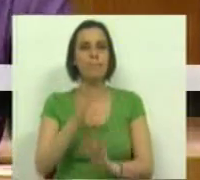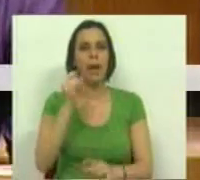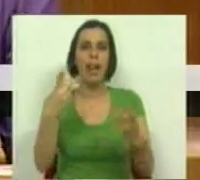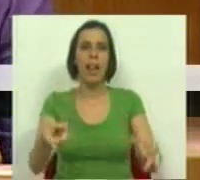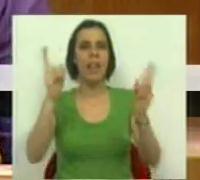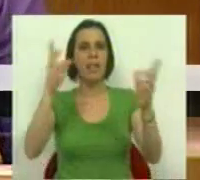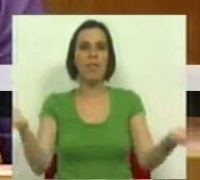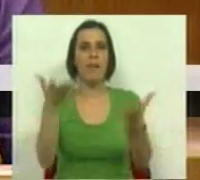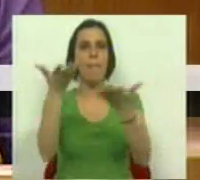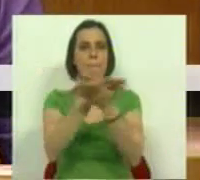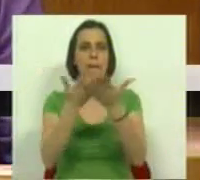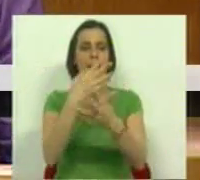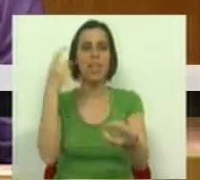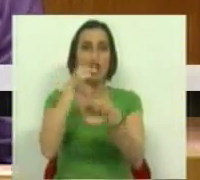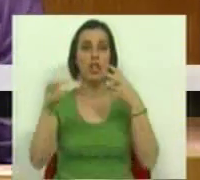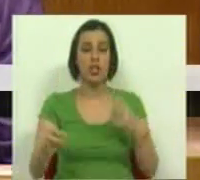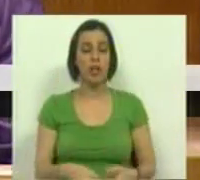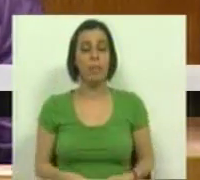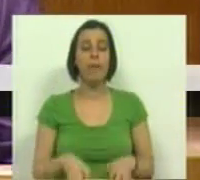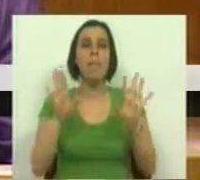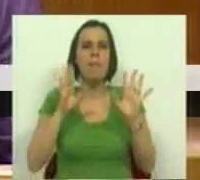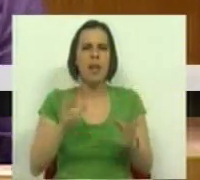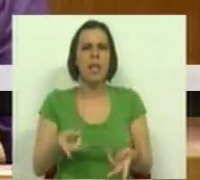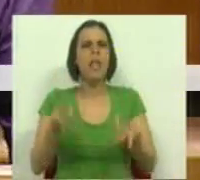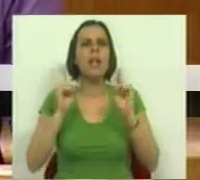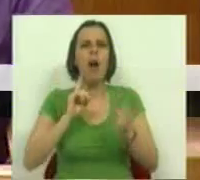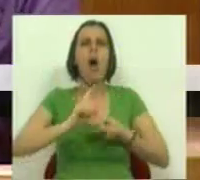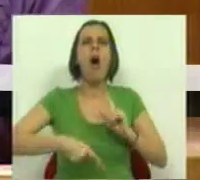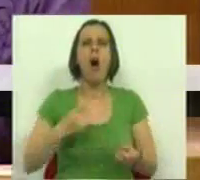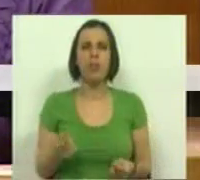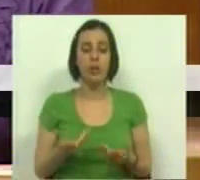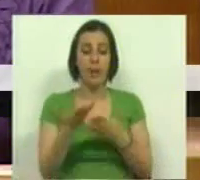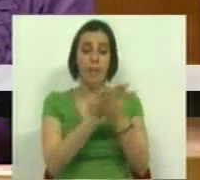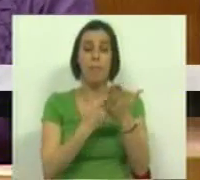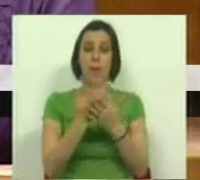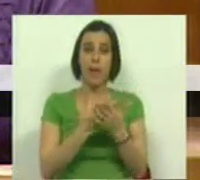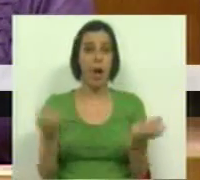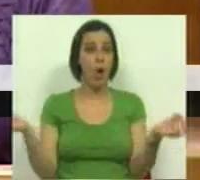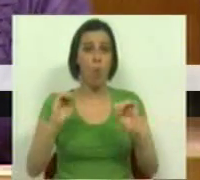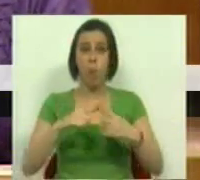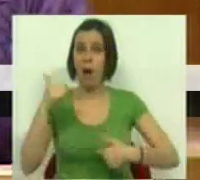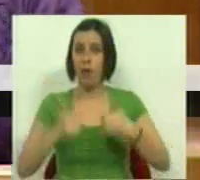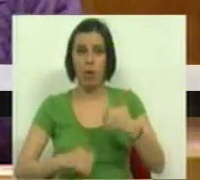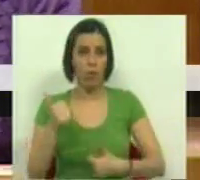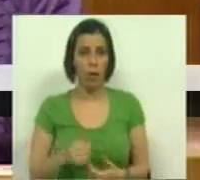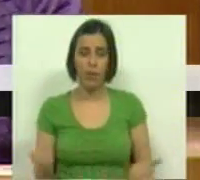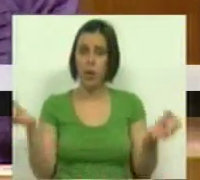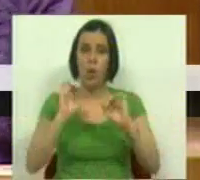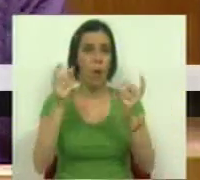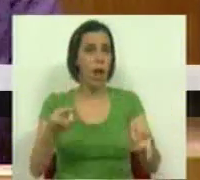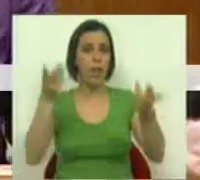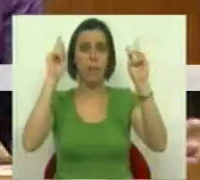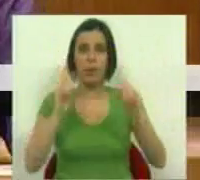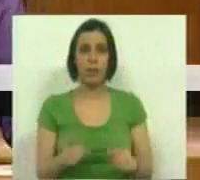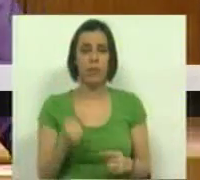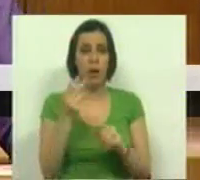a liberalização do mercado da energia. Mas qual liberalização? Num mercado em que não há concorrência, não há